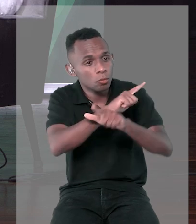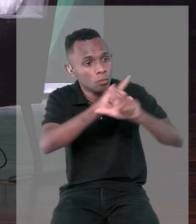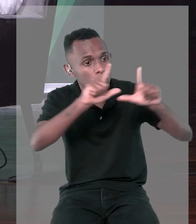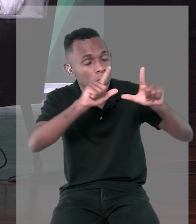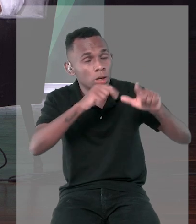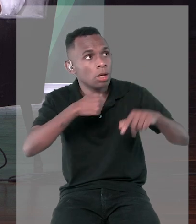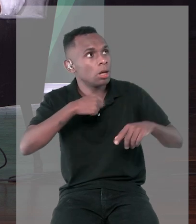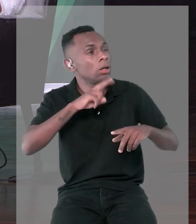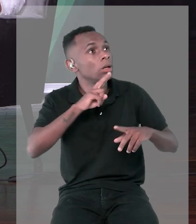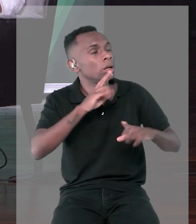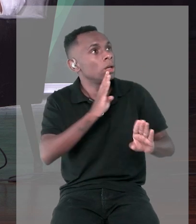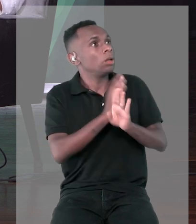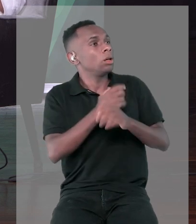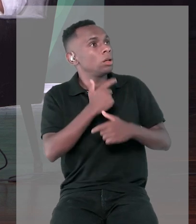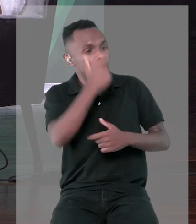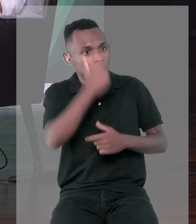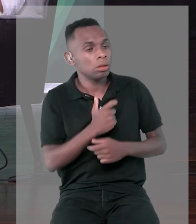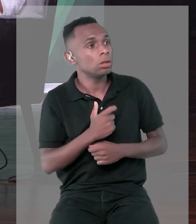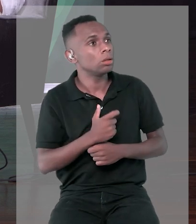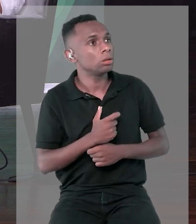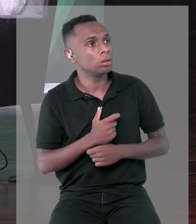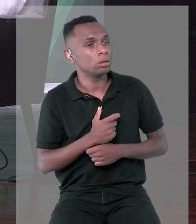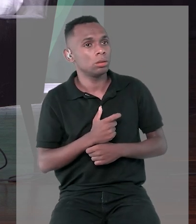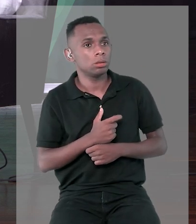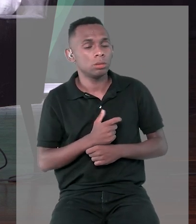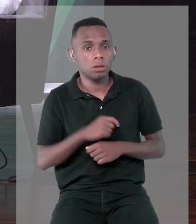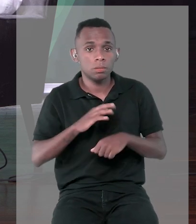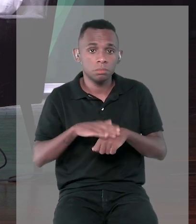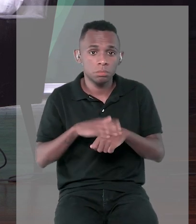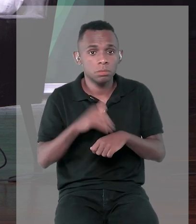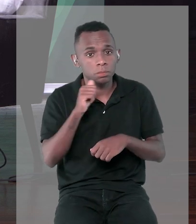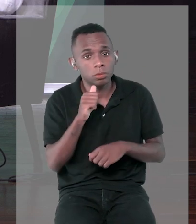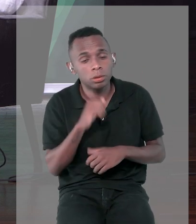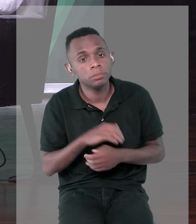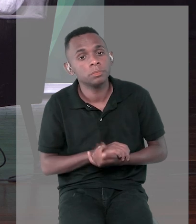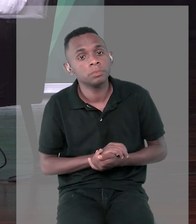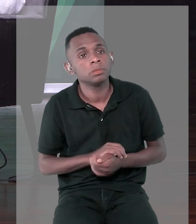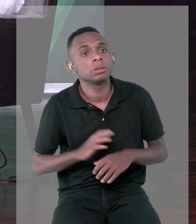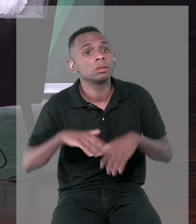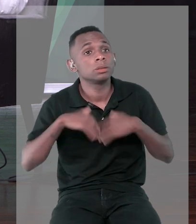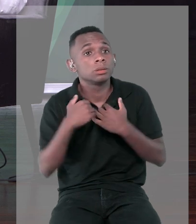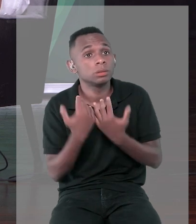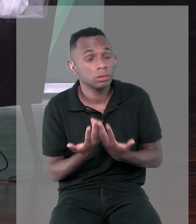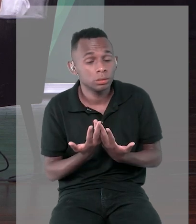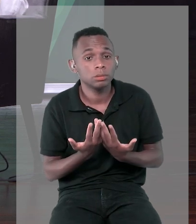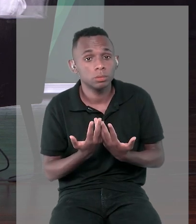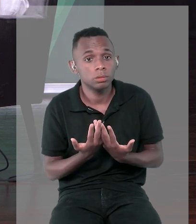faz a outra acordar para essa coisa, né, que ela é. Então, na